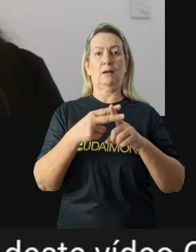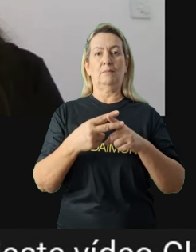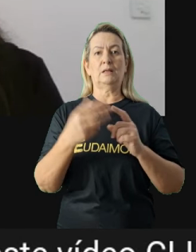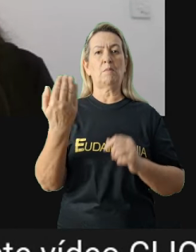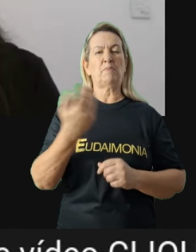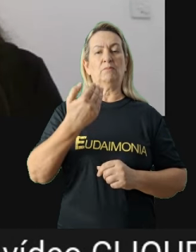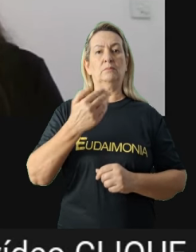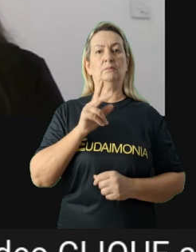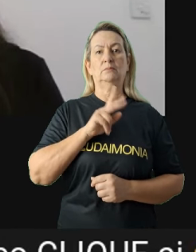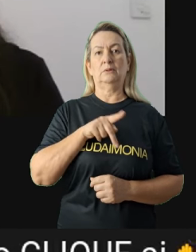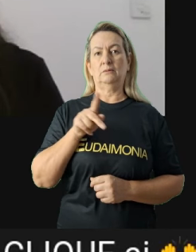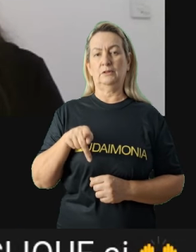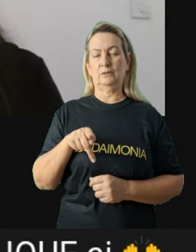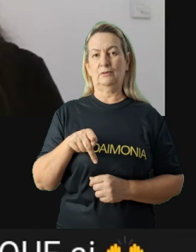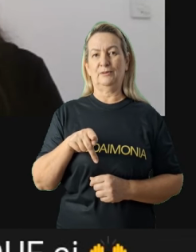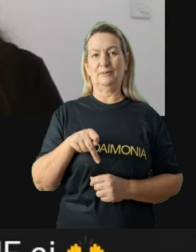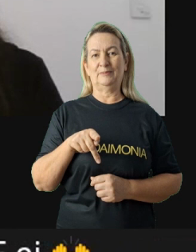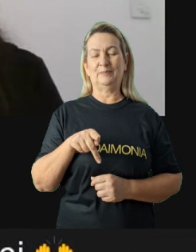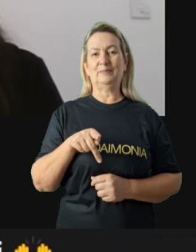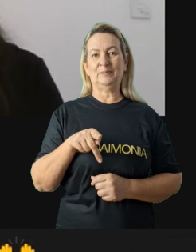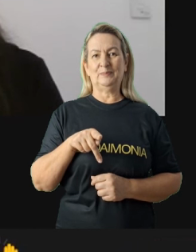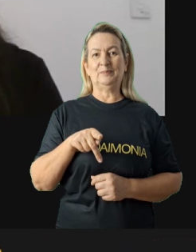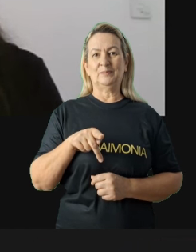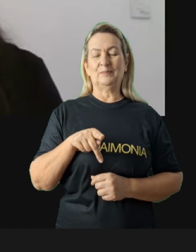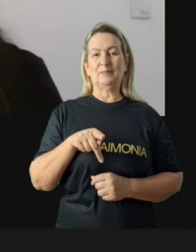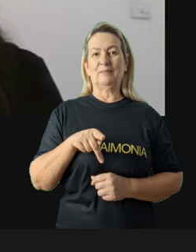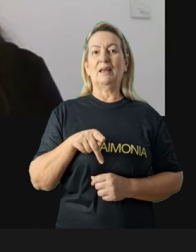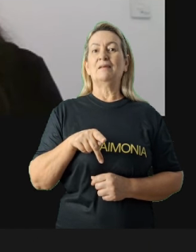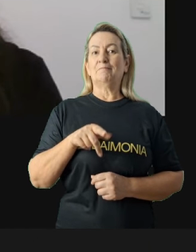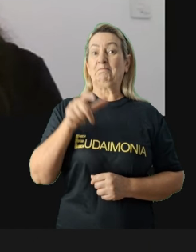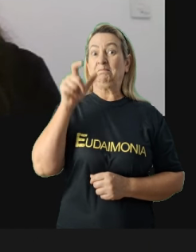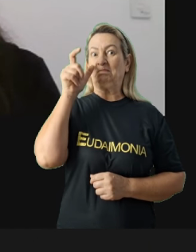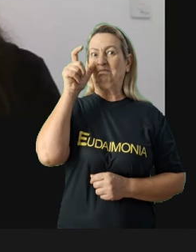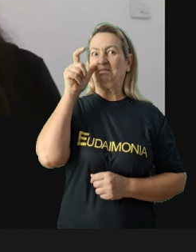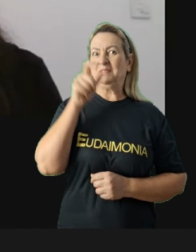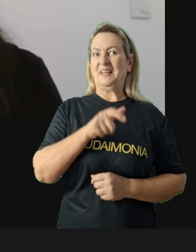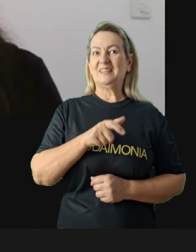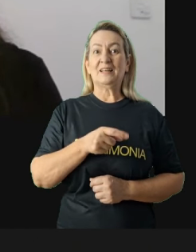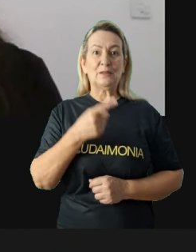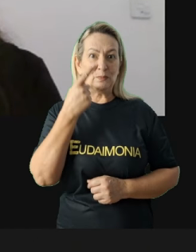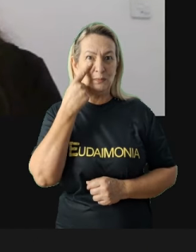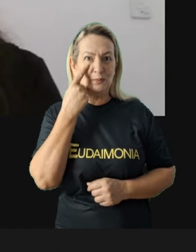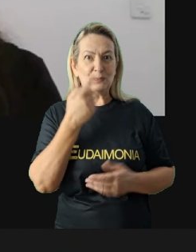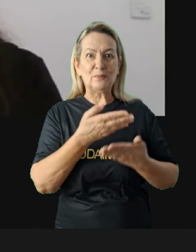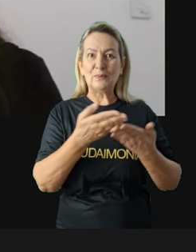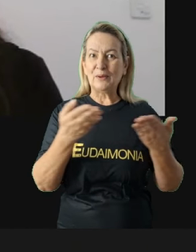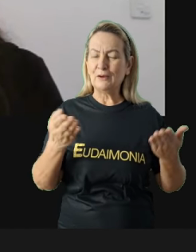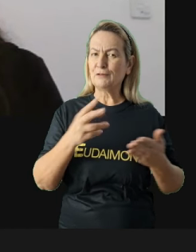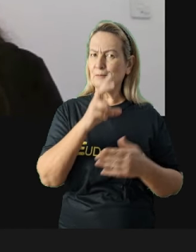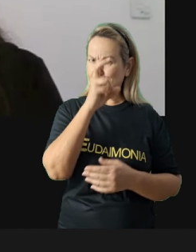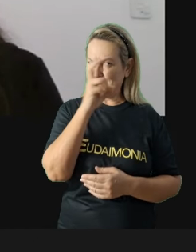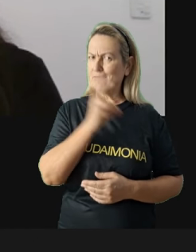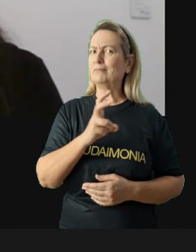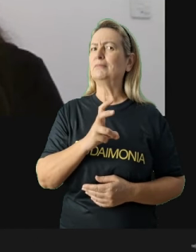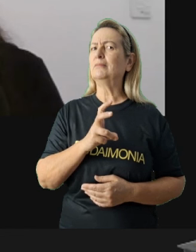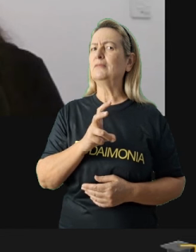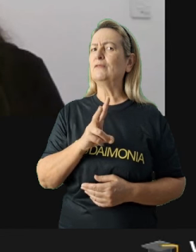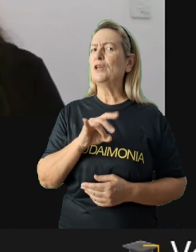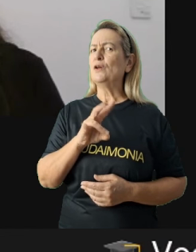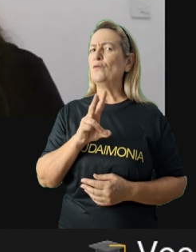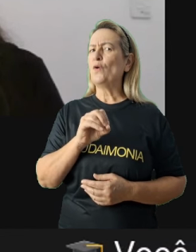alunos que conhecem essas ferramentas muito mais do que os professores. Muito mais. Uhum. Interessante.